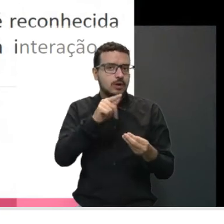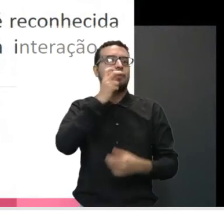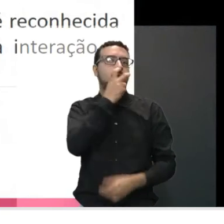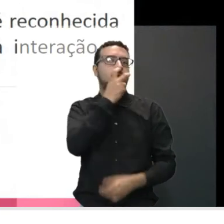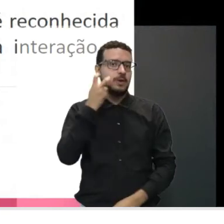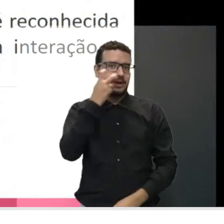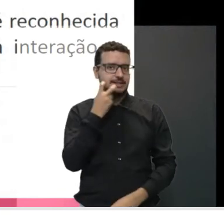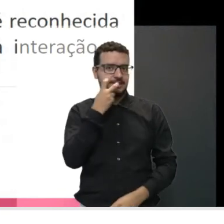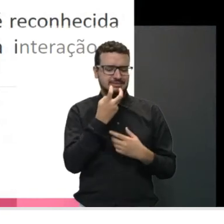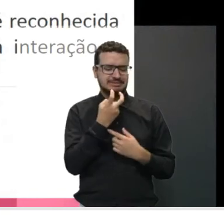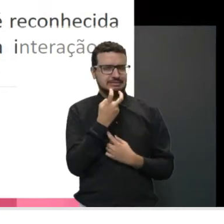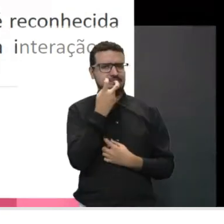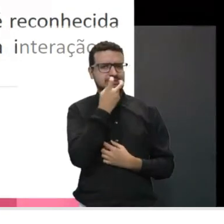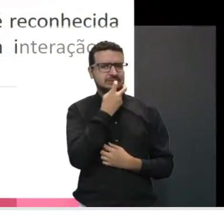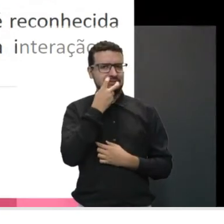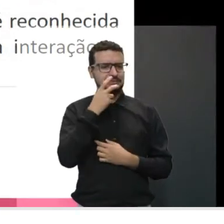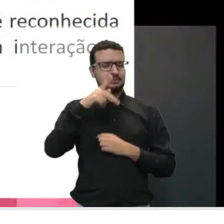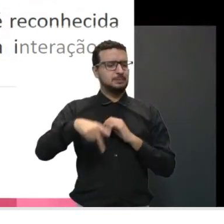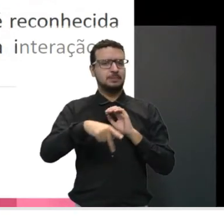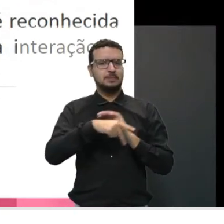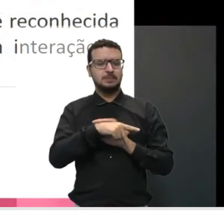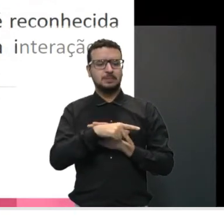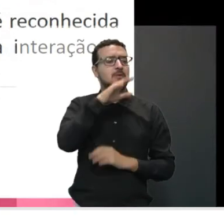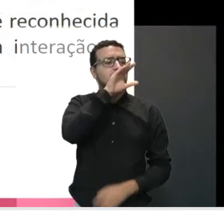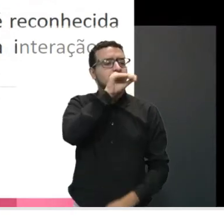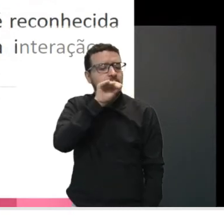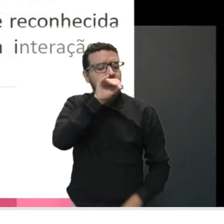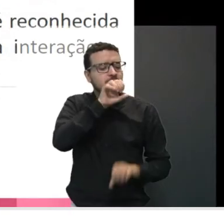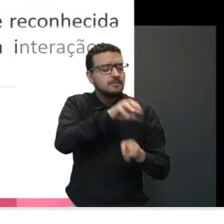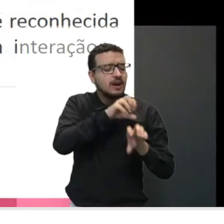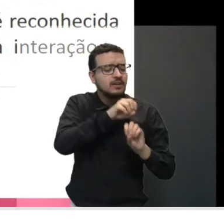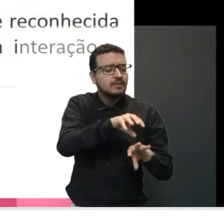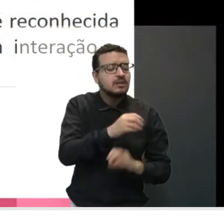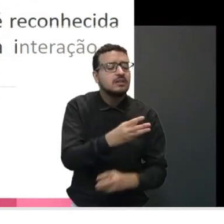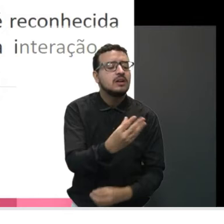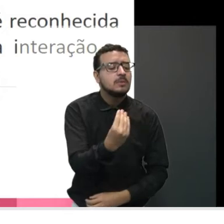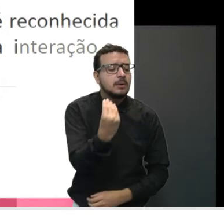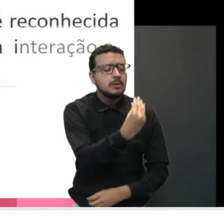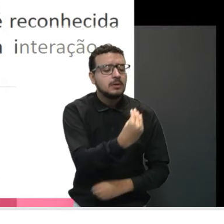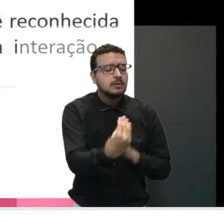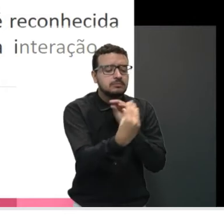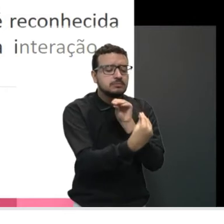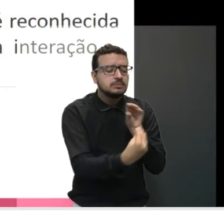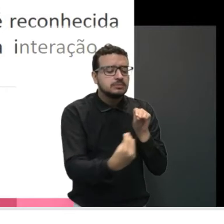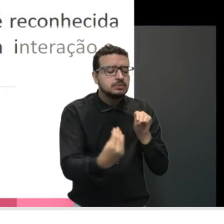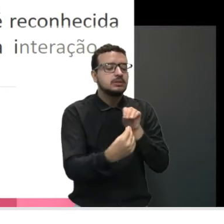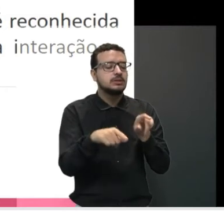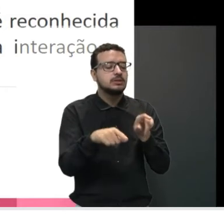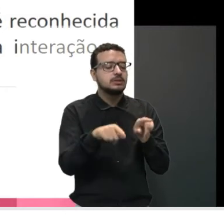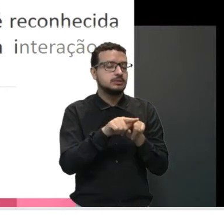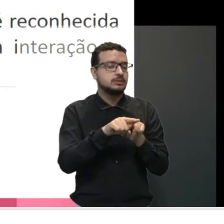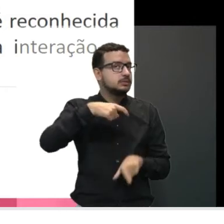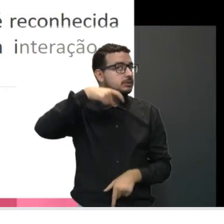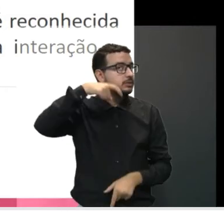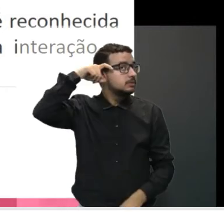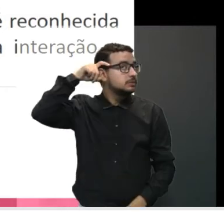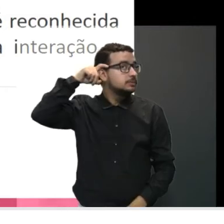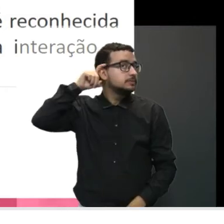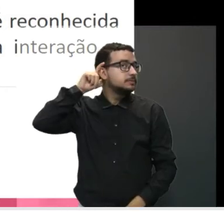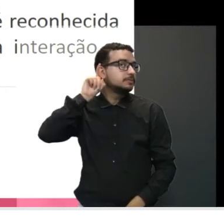treino da leitura orofacial e no uso do aparelho de amplificação sonora individual, que é o AASE, ou implante